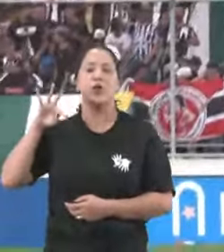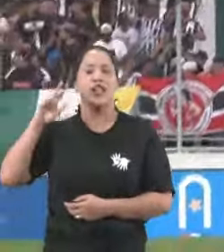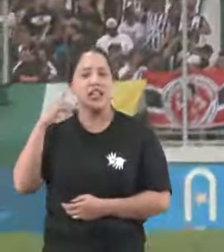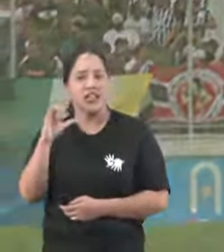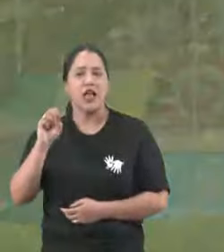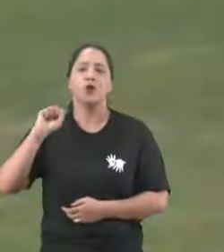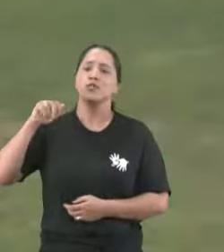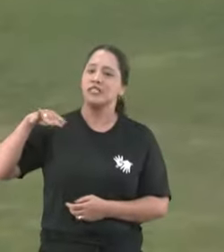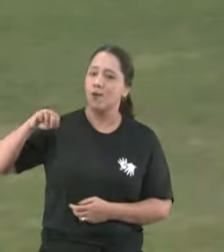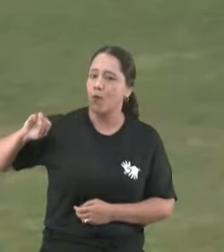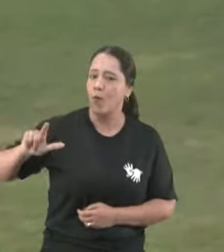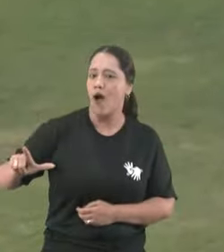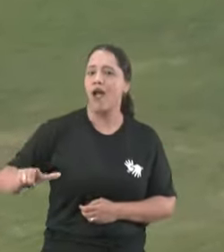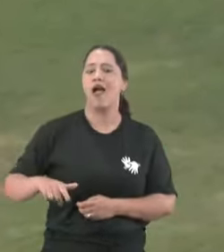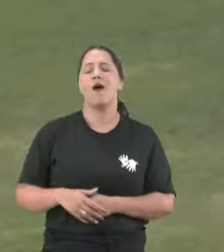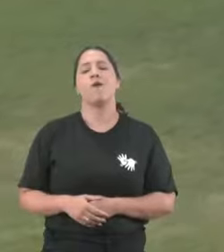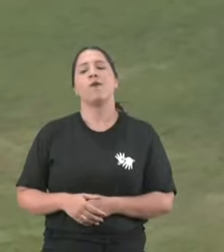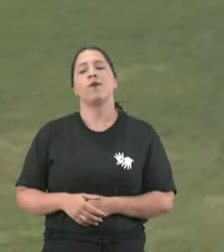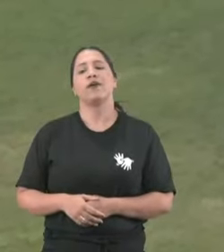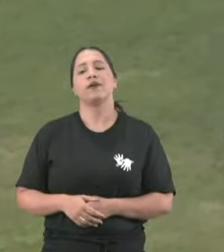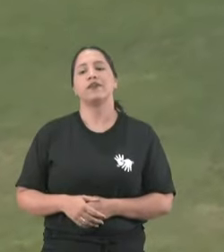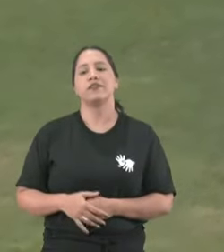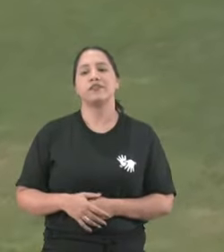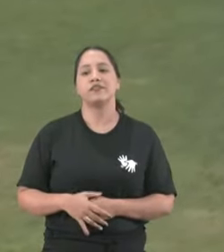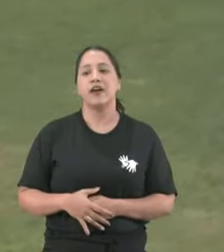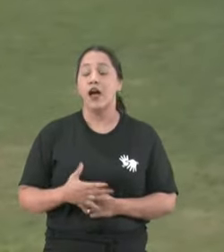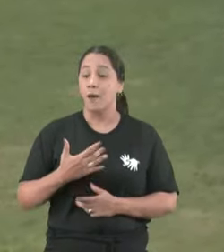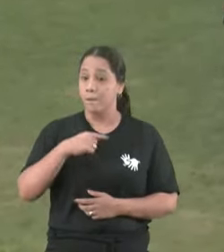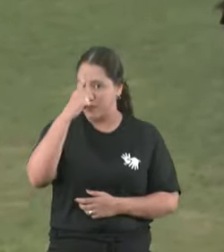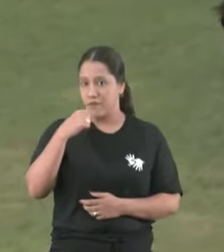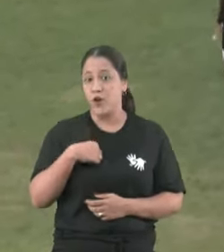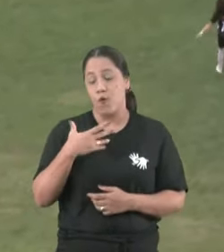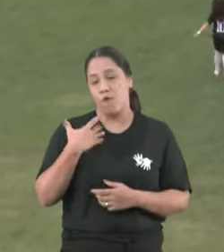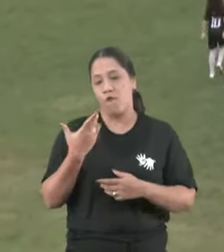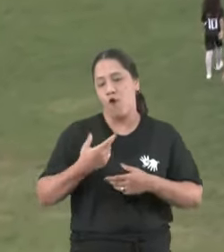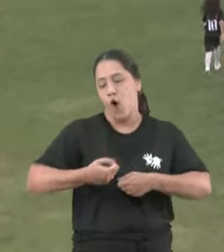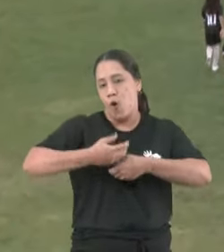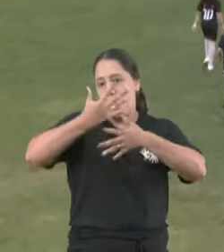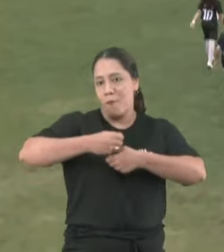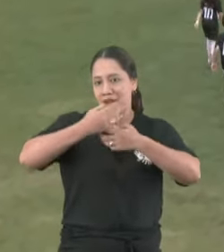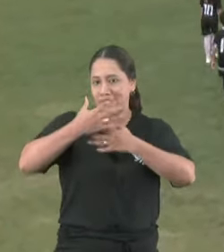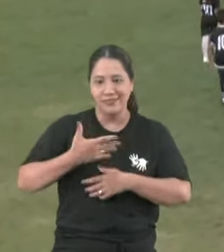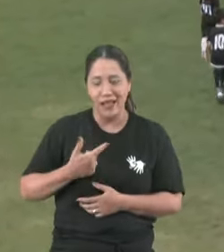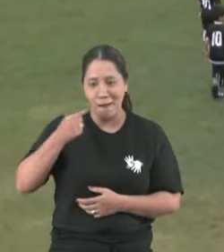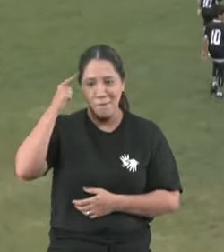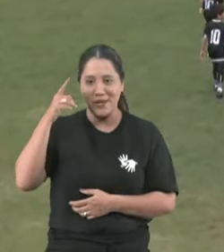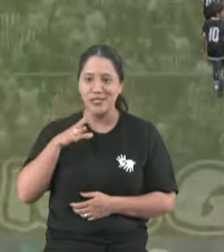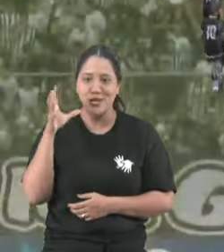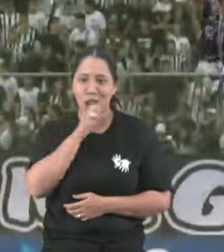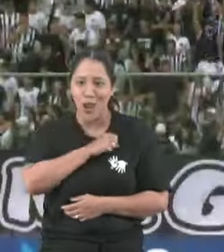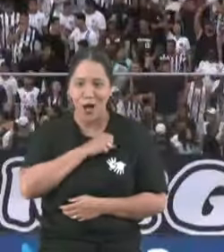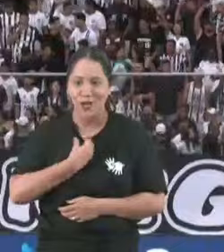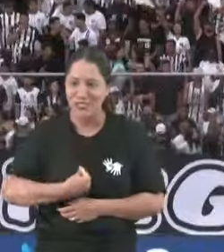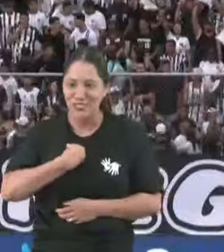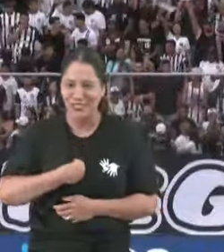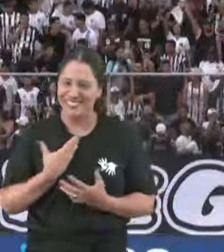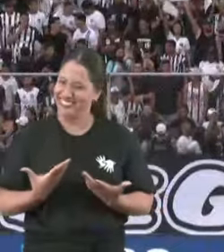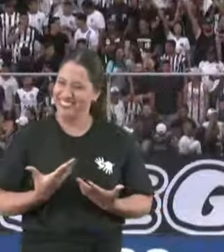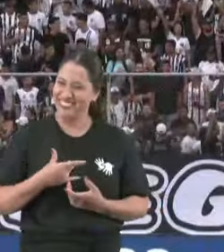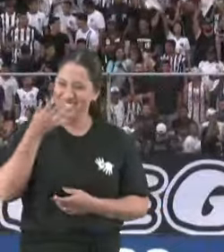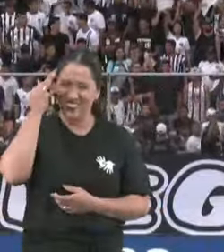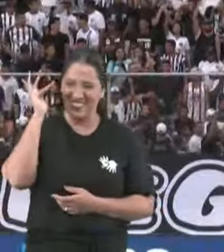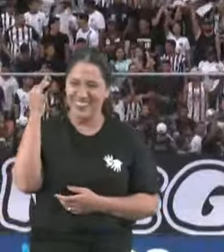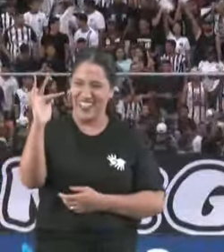Samuel Nunes, é o perfil, vou comentar o que penso, logo existo, ô louco, filosofou, Alisson Brito, o